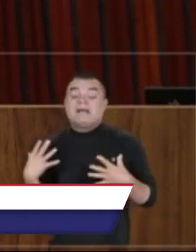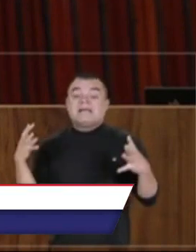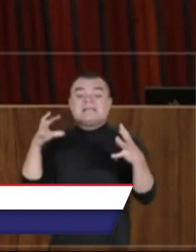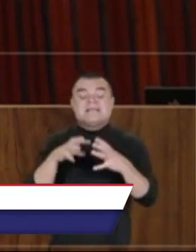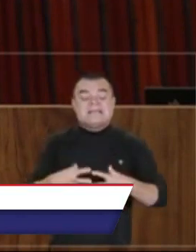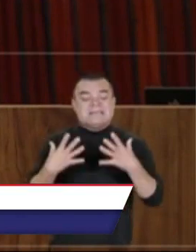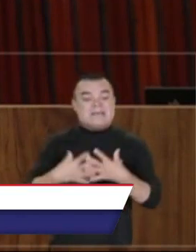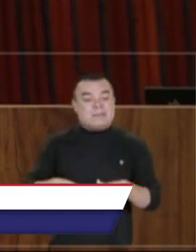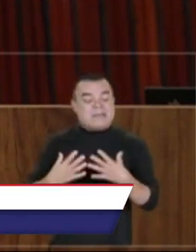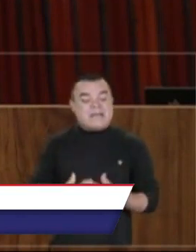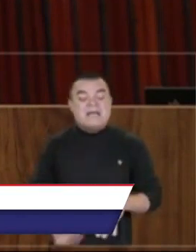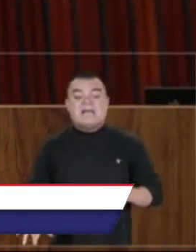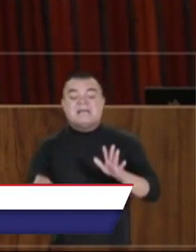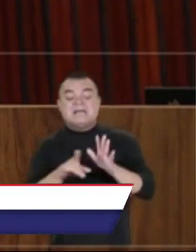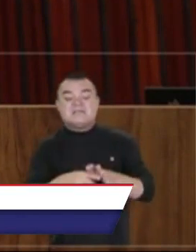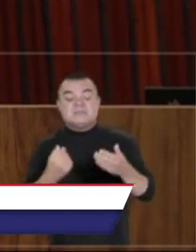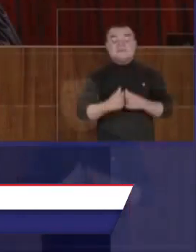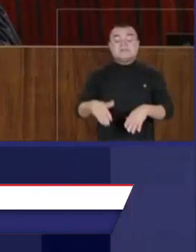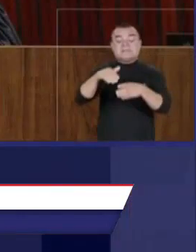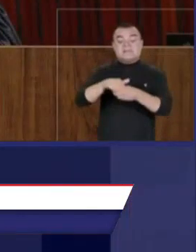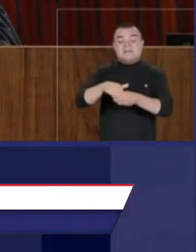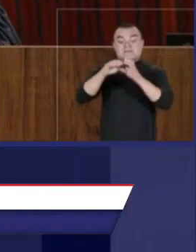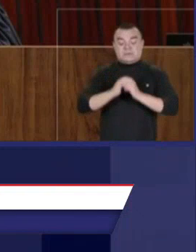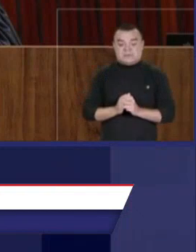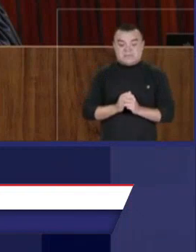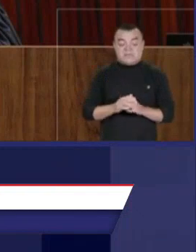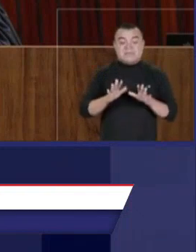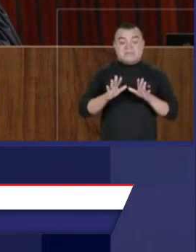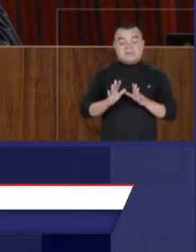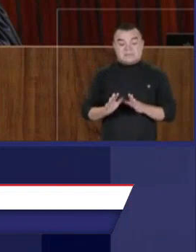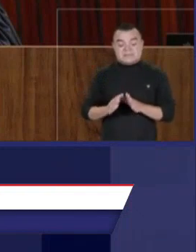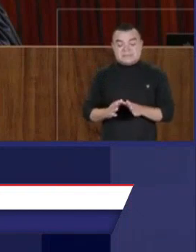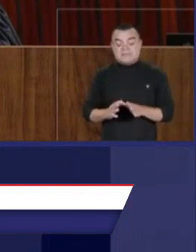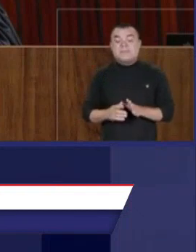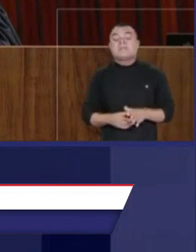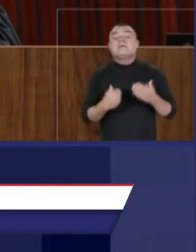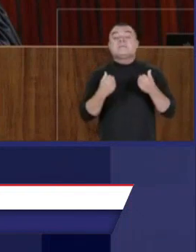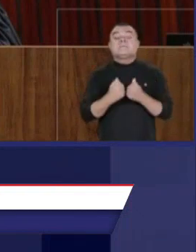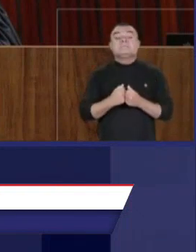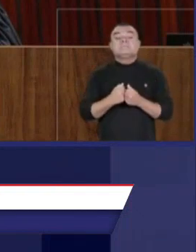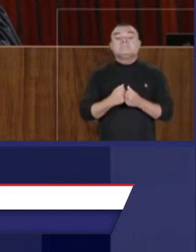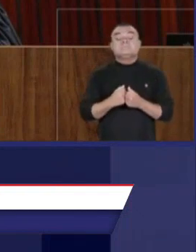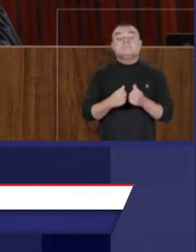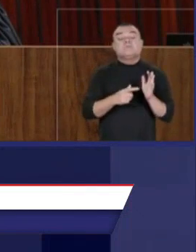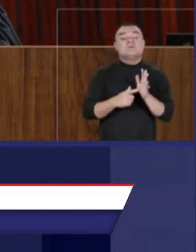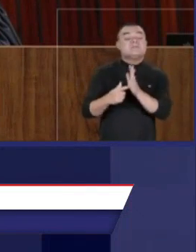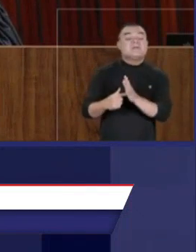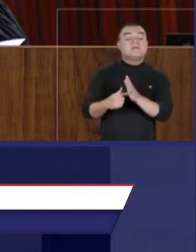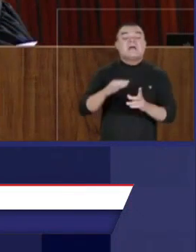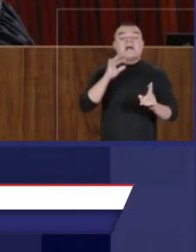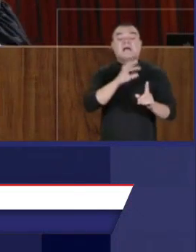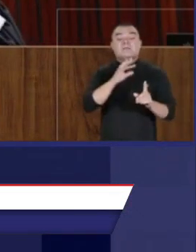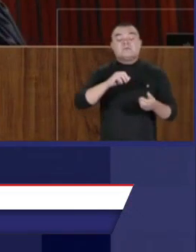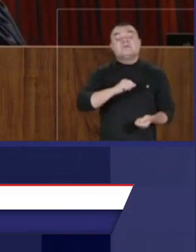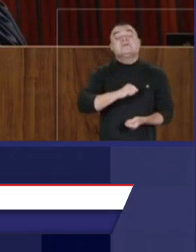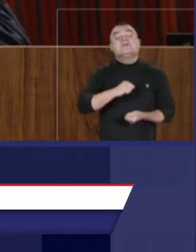julgamento, né? Consegui entrar no plenário, inclusive, agora há pouquinho, para acompanhar um pouco do que estava falando o ministro Benedito Gonçalves. Ele está fazendo uma espécie